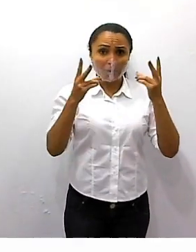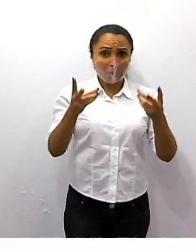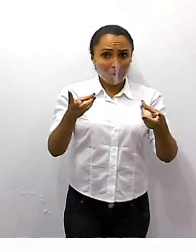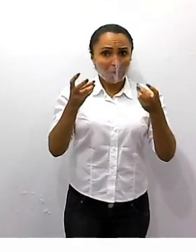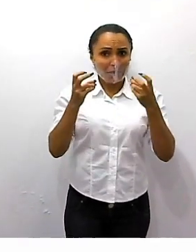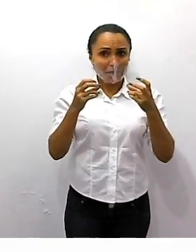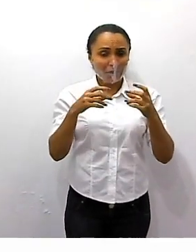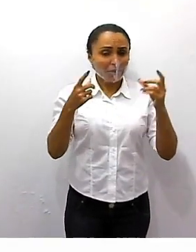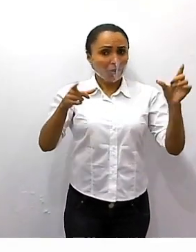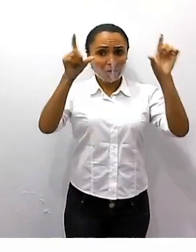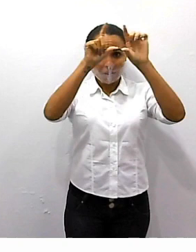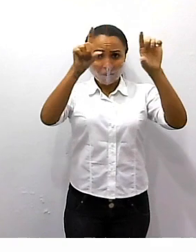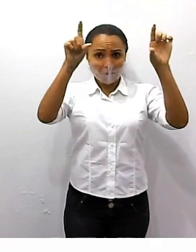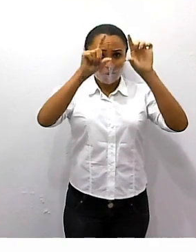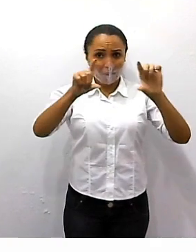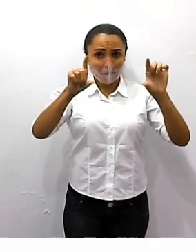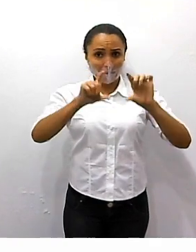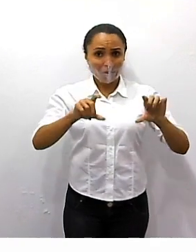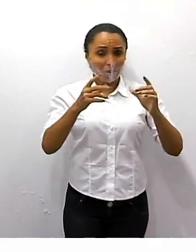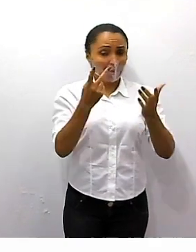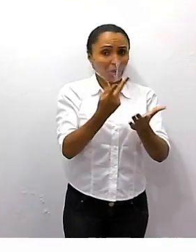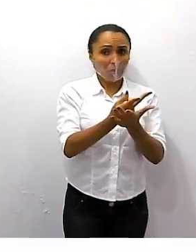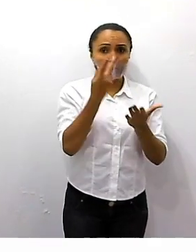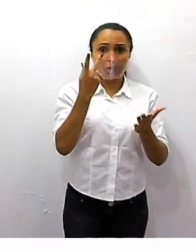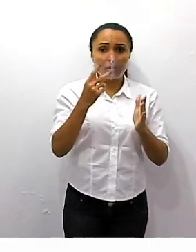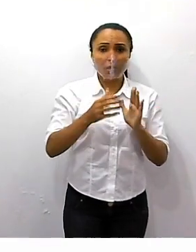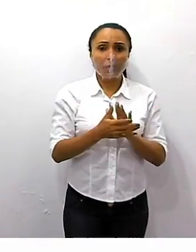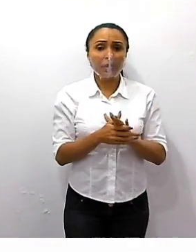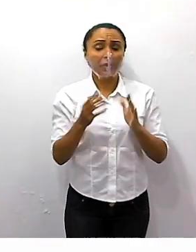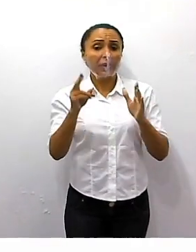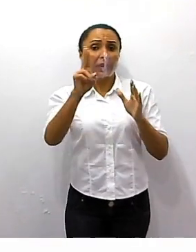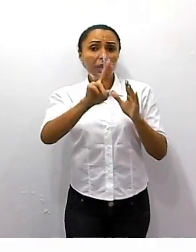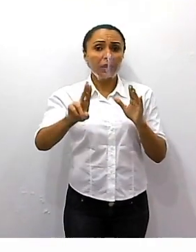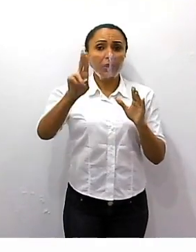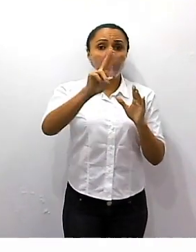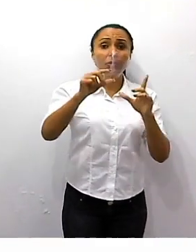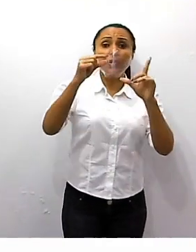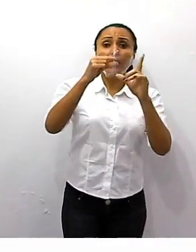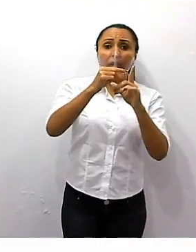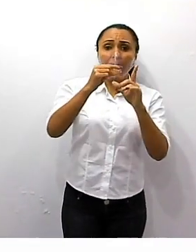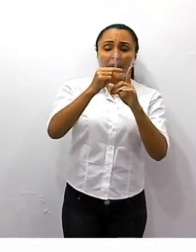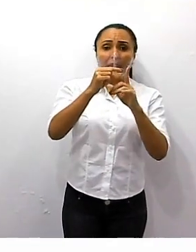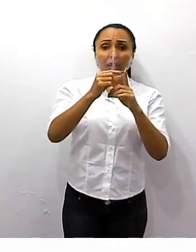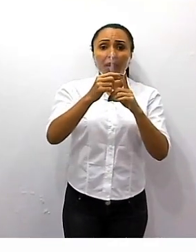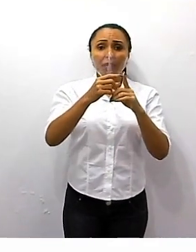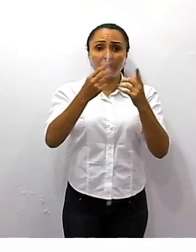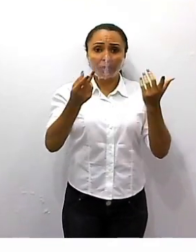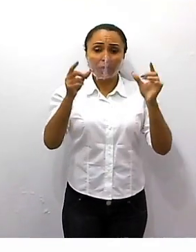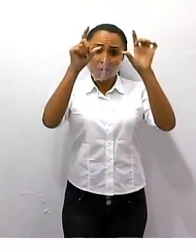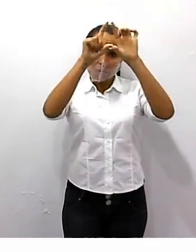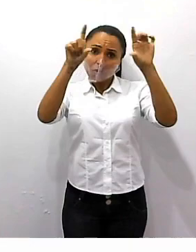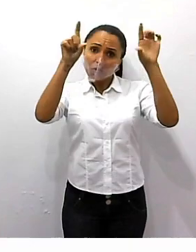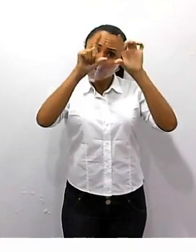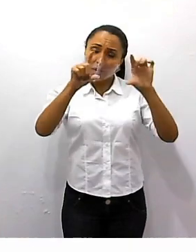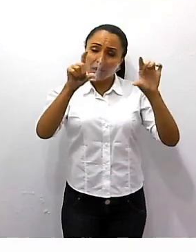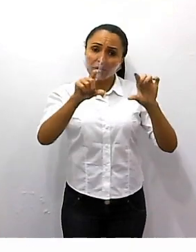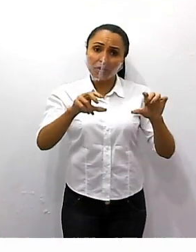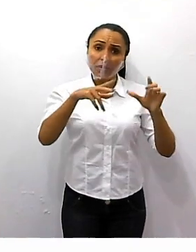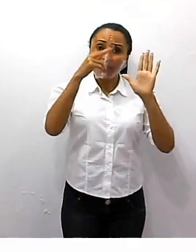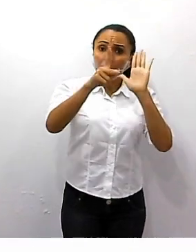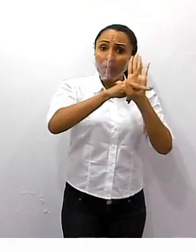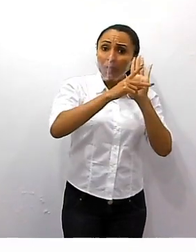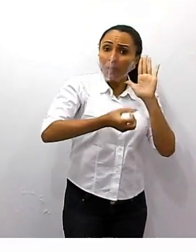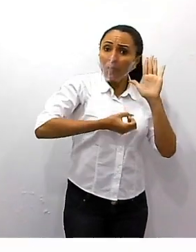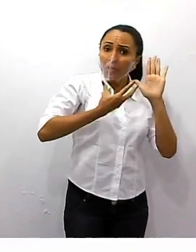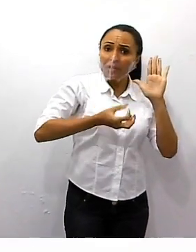faça versos sobre acontecimentos, ou seja, ele usa da palavra dos versos para falar sobre a própria